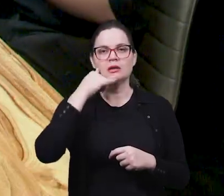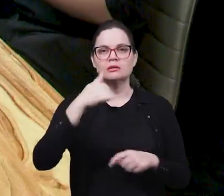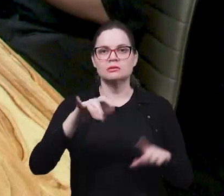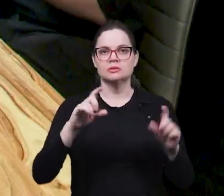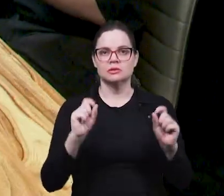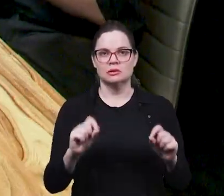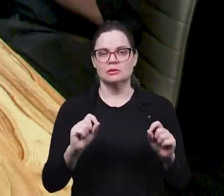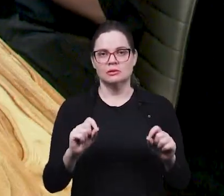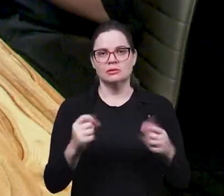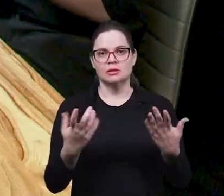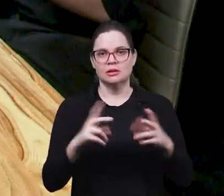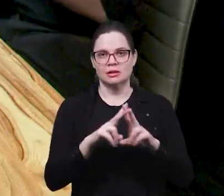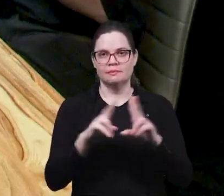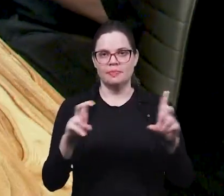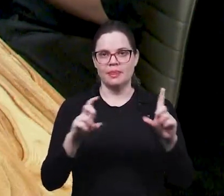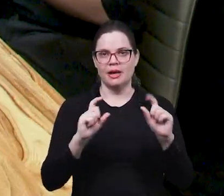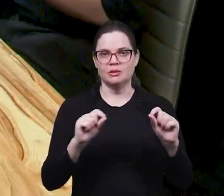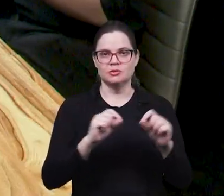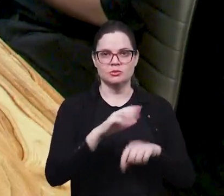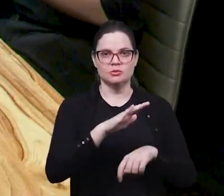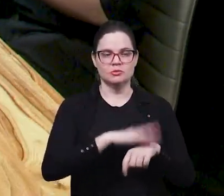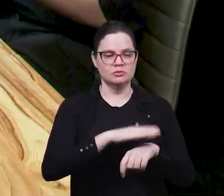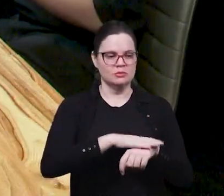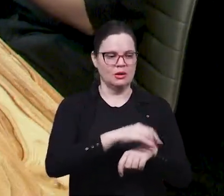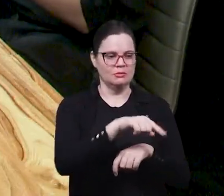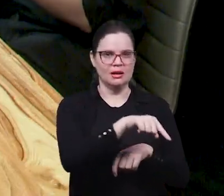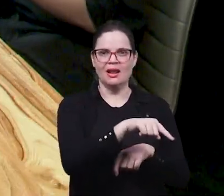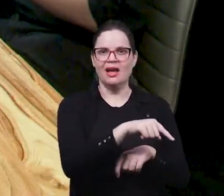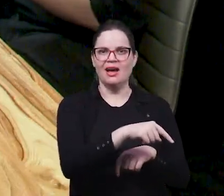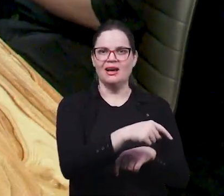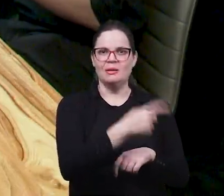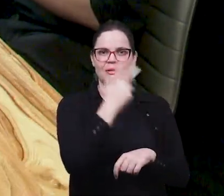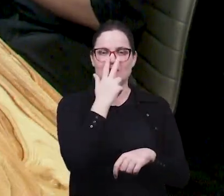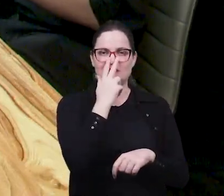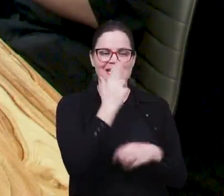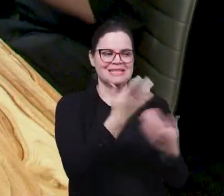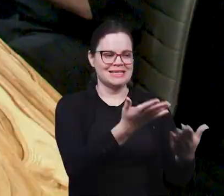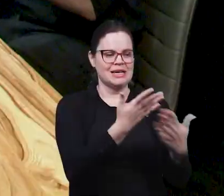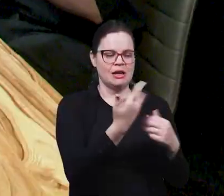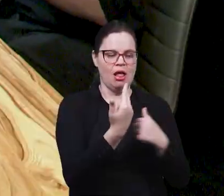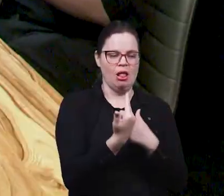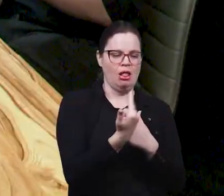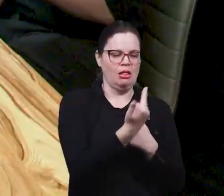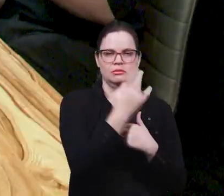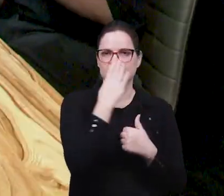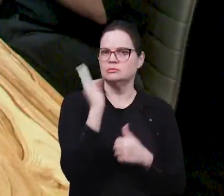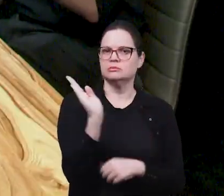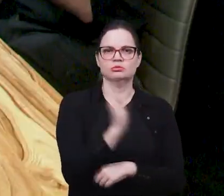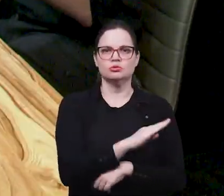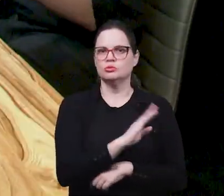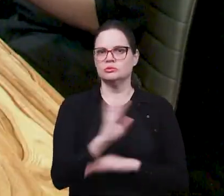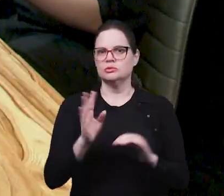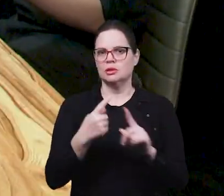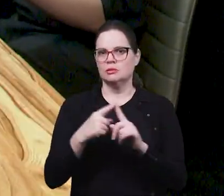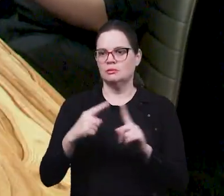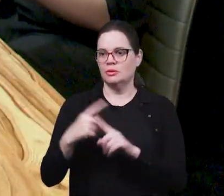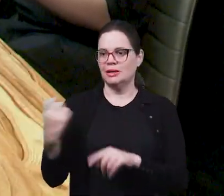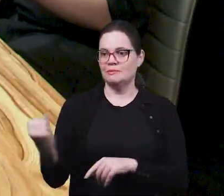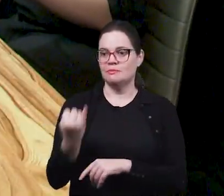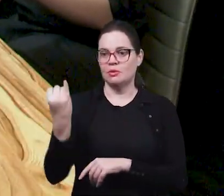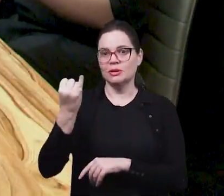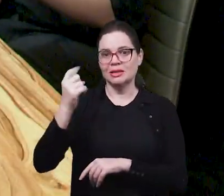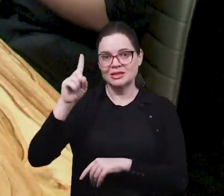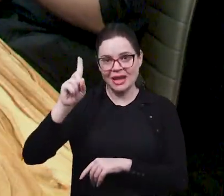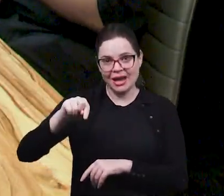disso, negociar aquilo que verdadeiramente é importante. Porque se nós colocarmos o Senhor como uma segunda prioridade na